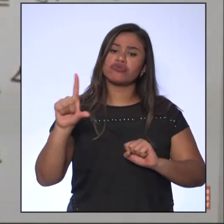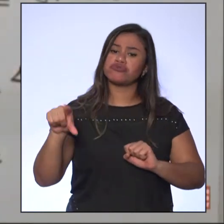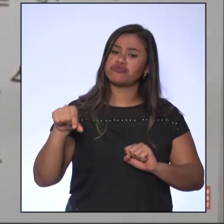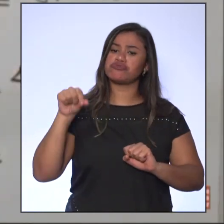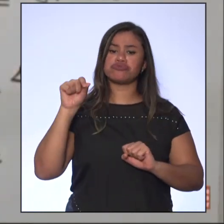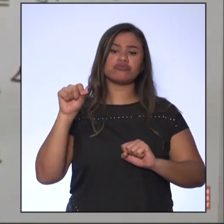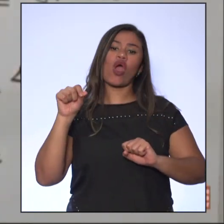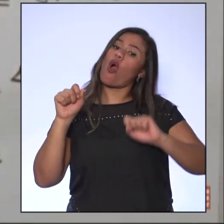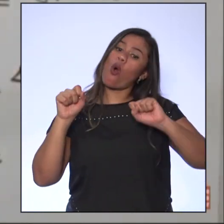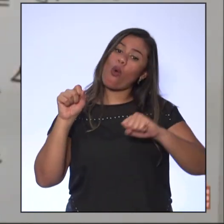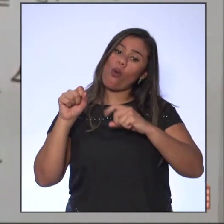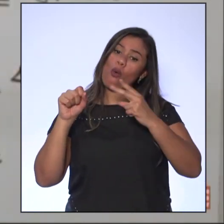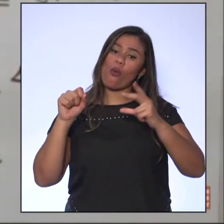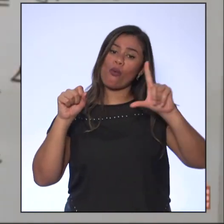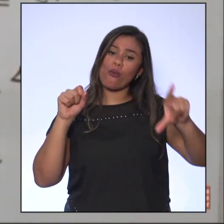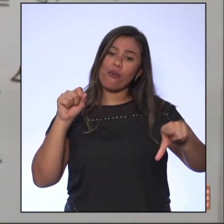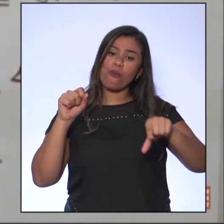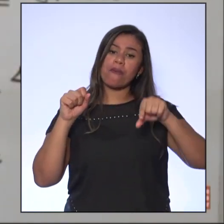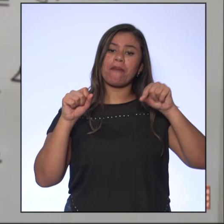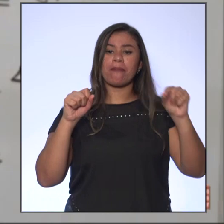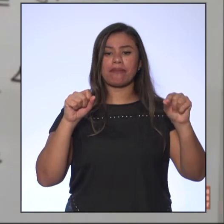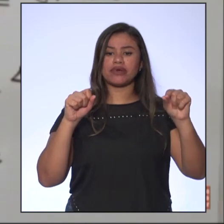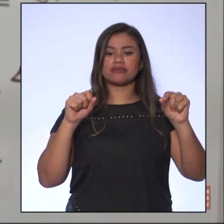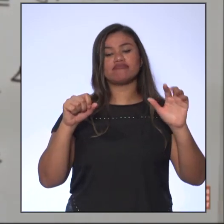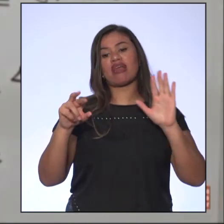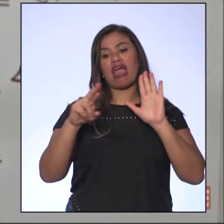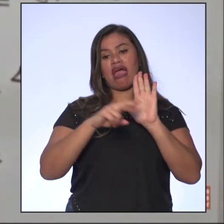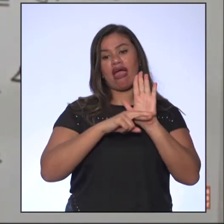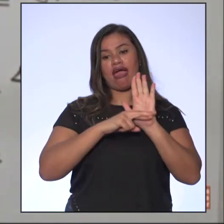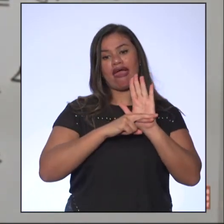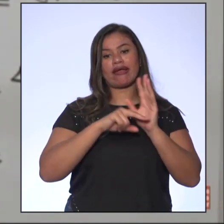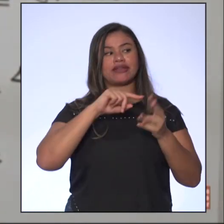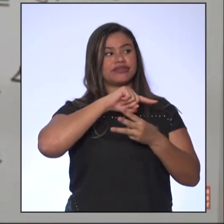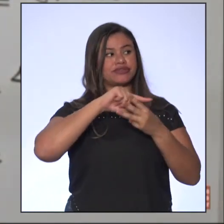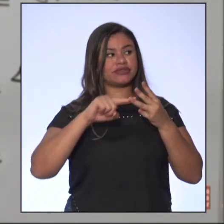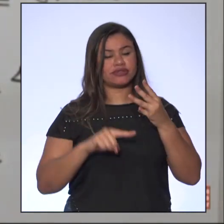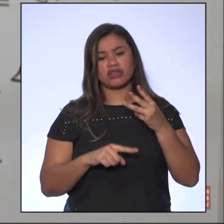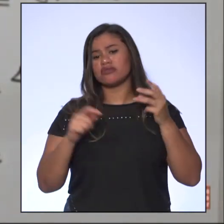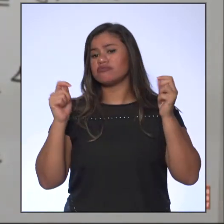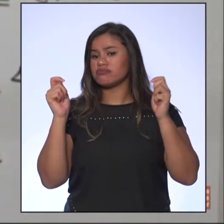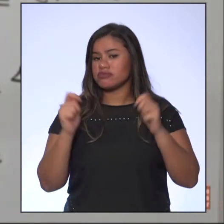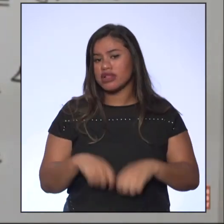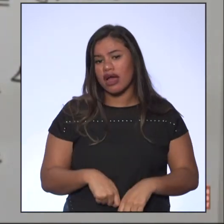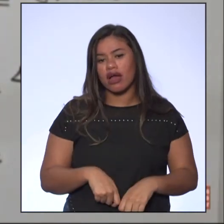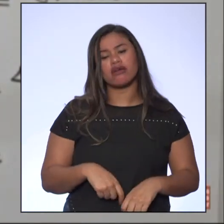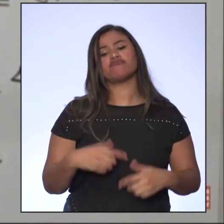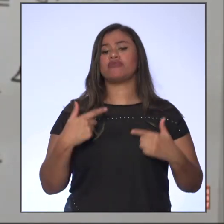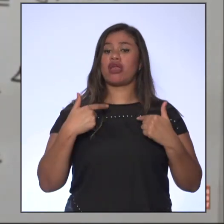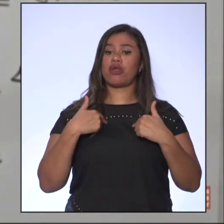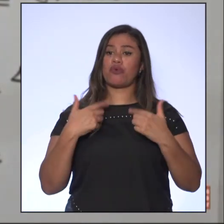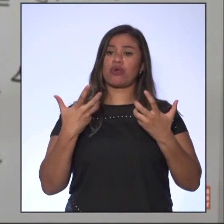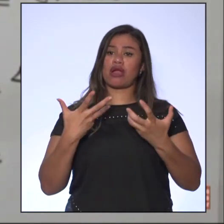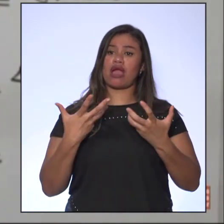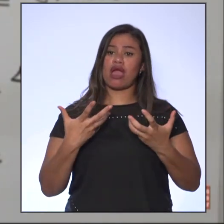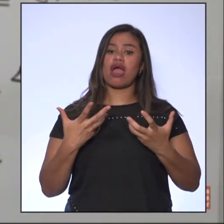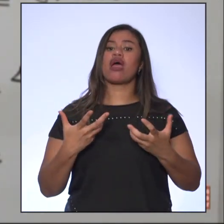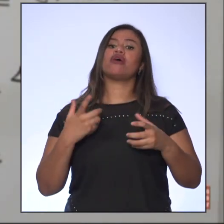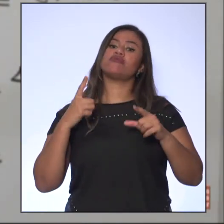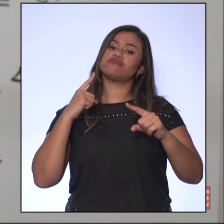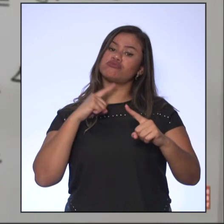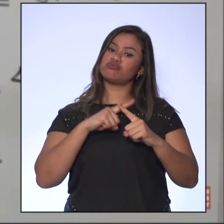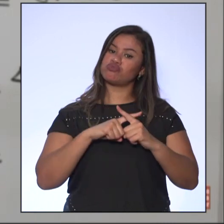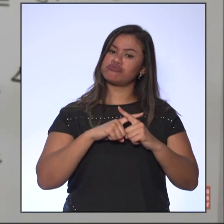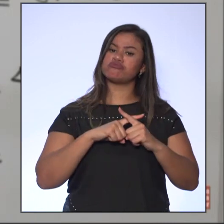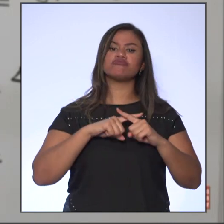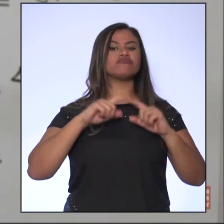Legal, está correto. Não, quero resolver através de uma multiplicação. Perfeito, você está de parabéns.